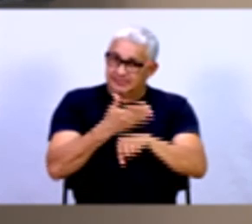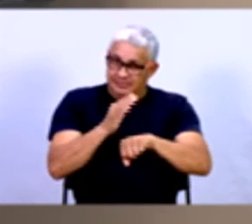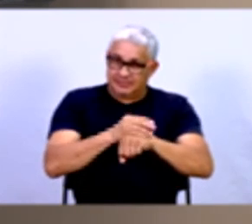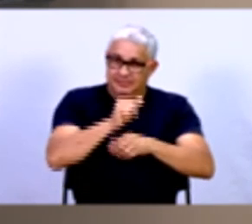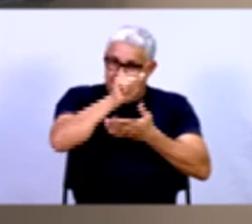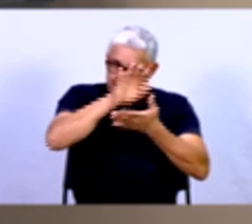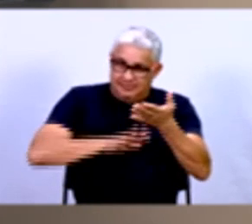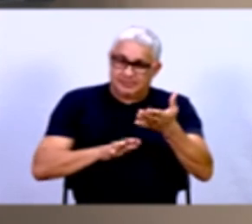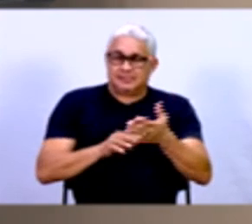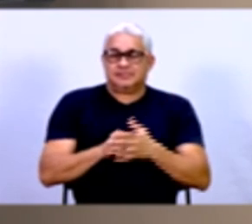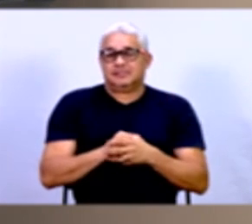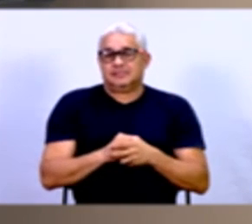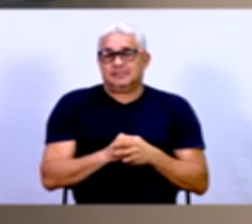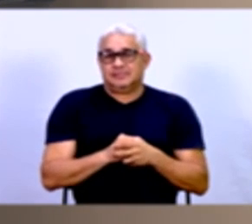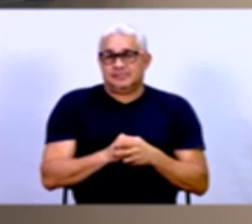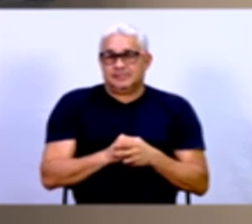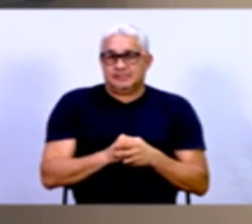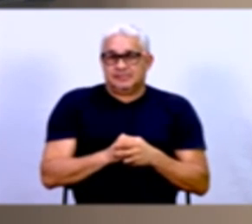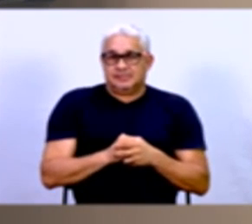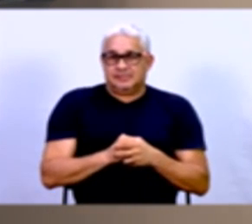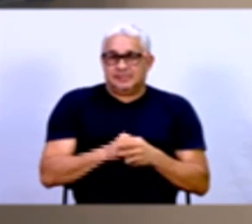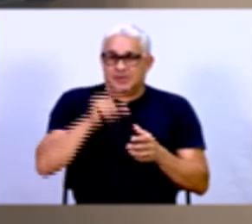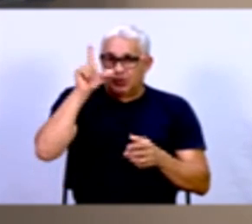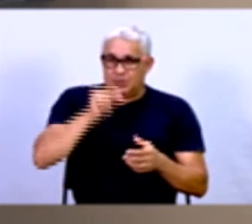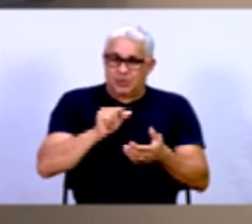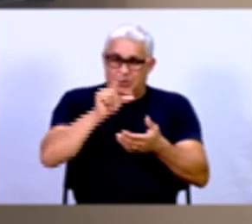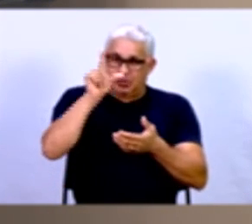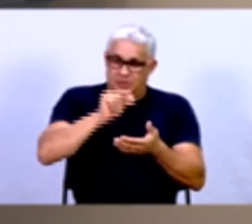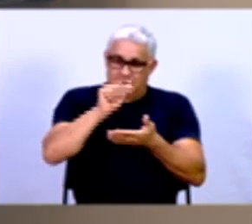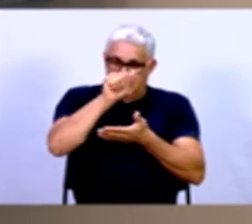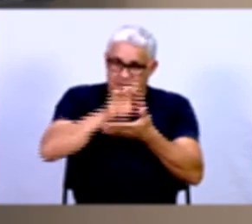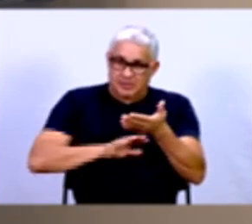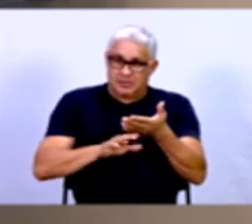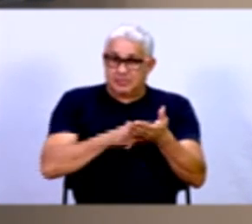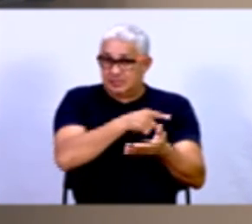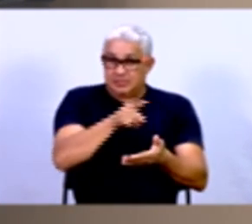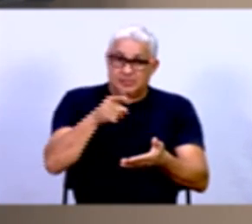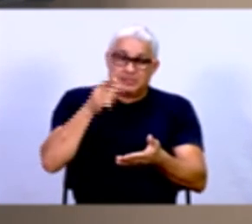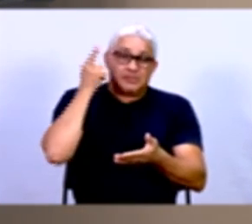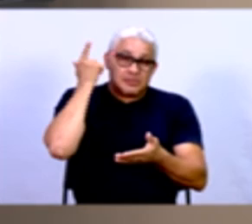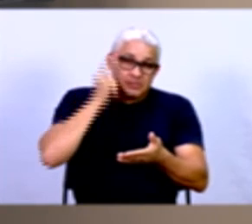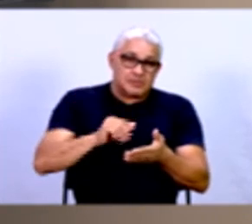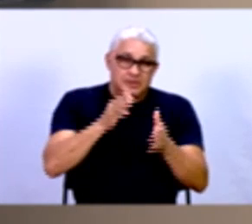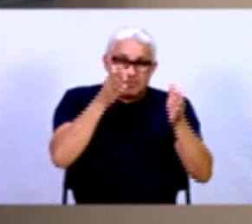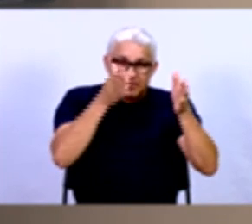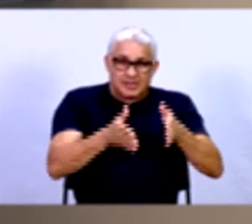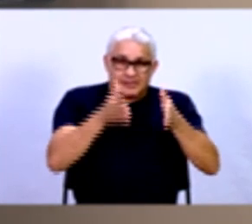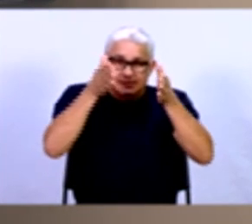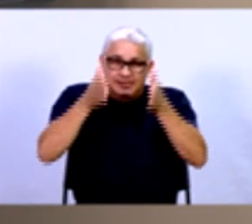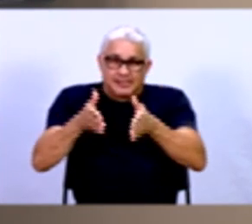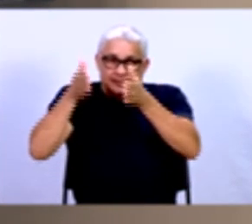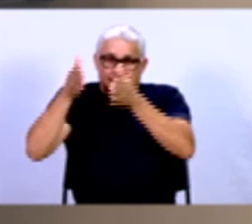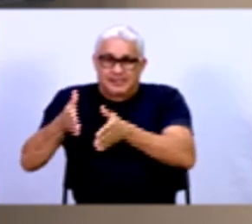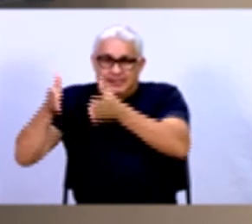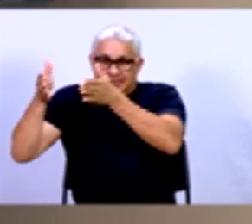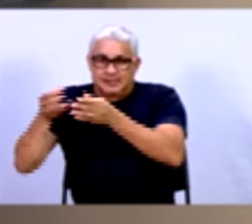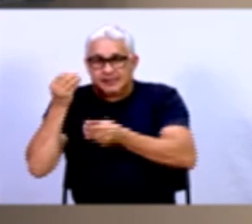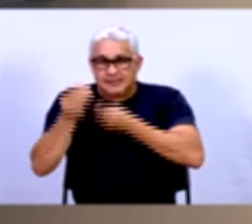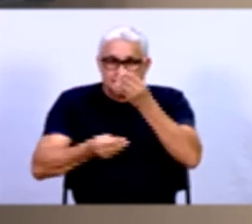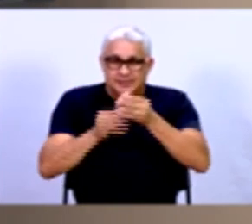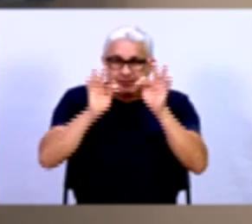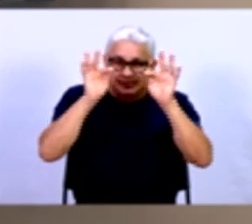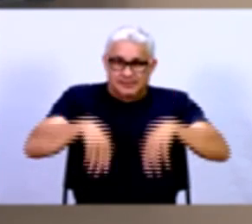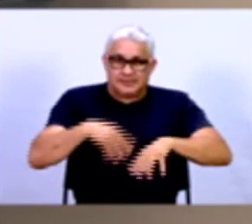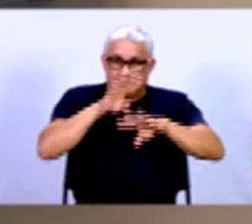que a gente faz até menos exercícios, né? Para vocês conseguirem acompanhar direitinho, item por item, como que a gente chega no final